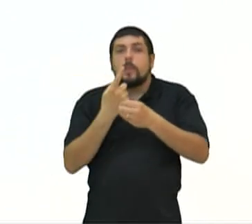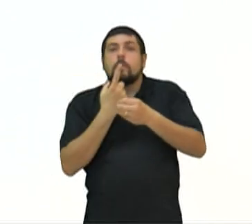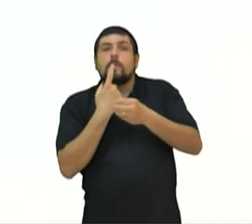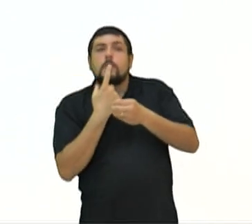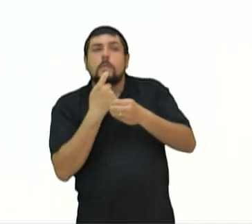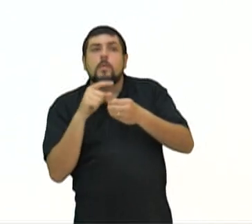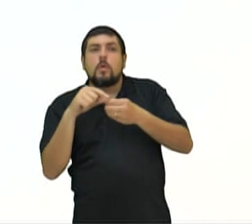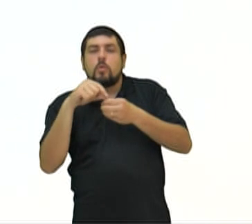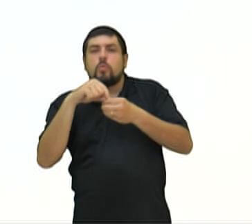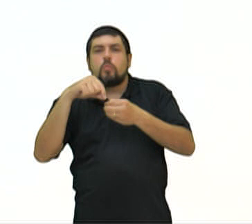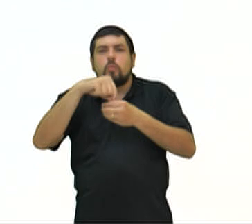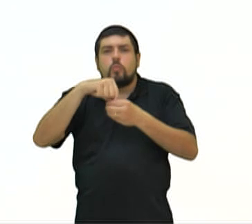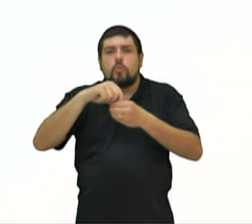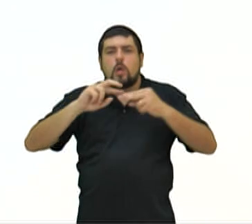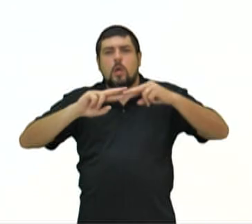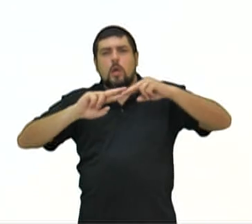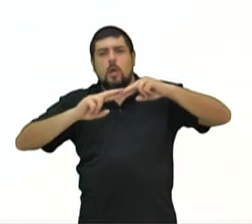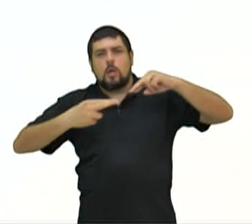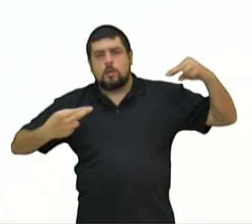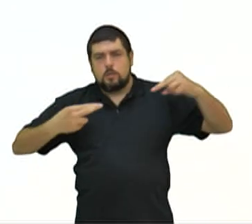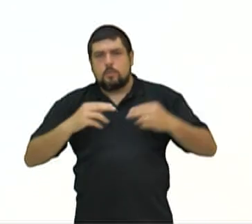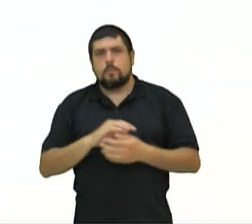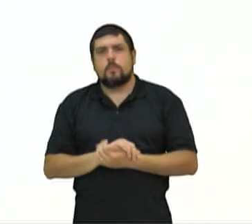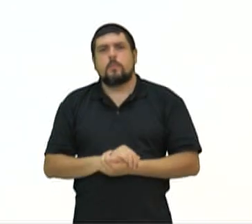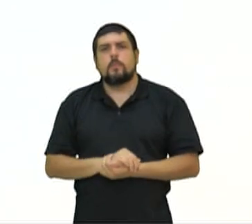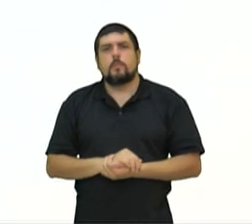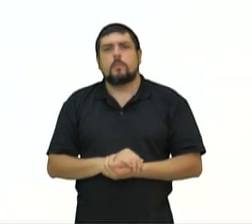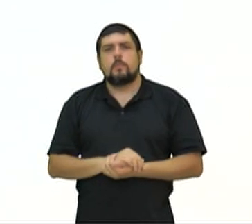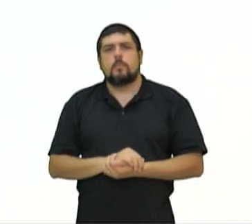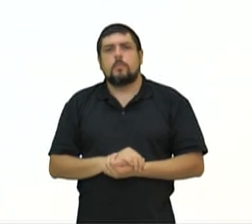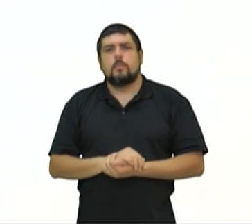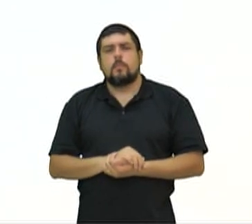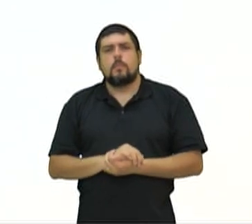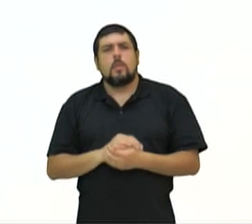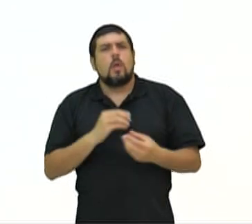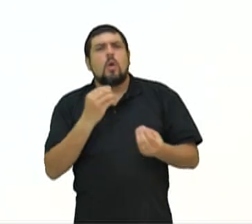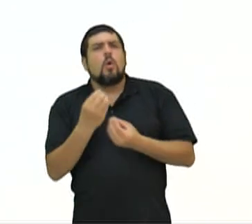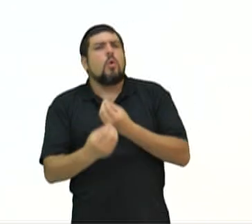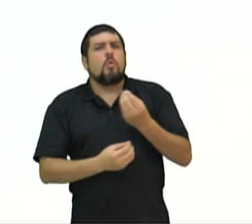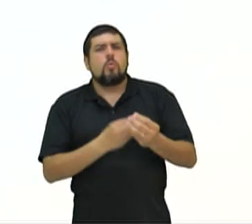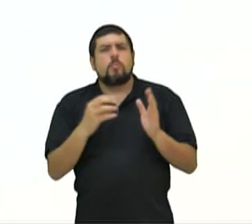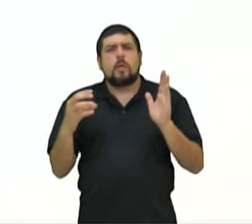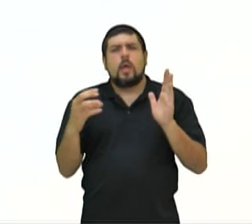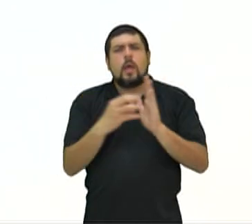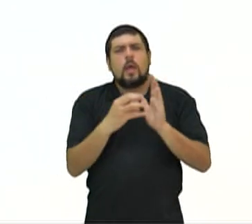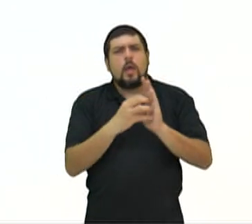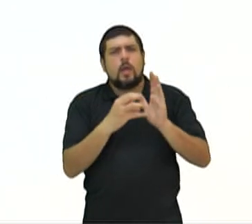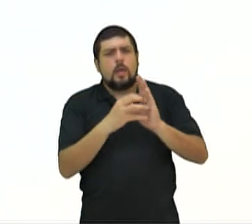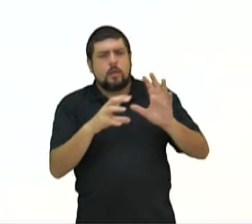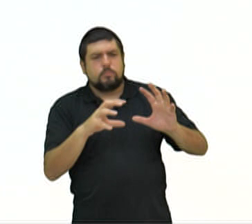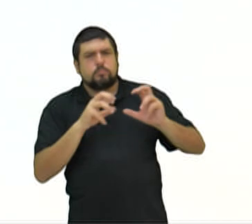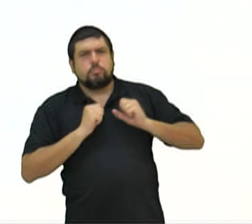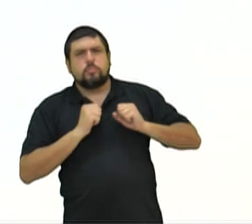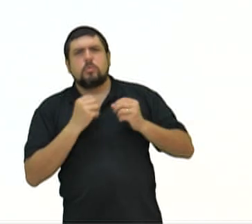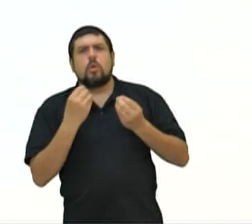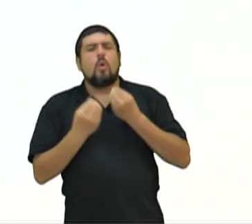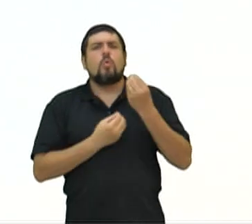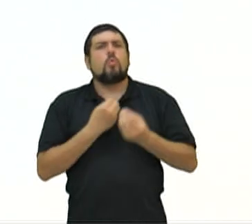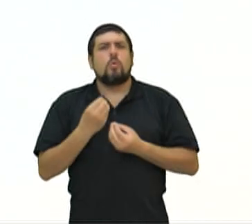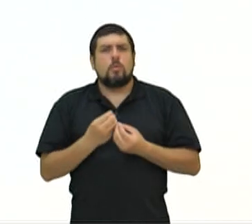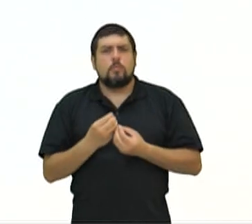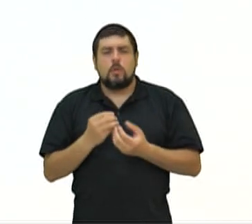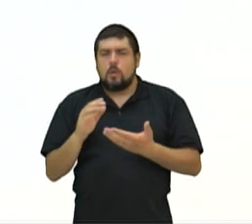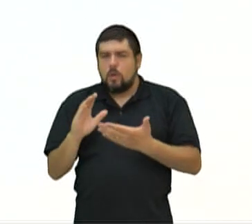vírus. Como que o vírus da AIDS entra no organismo humano? Eu tenho certeza que algumas formas